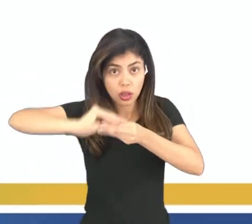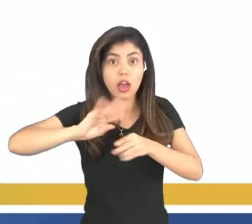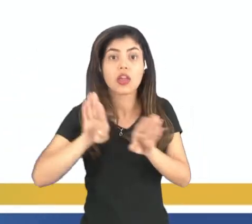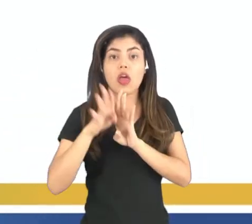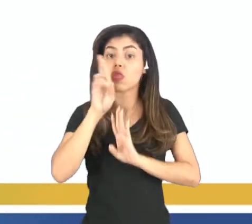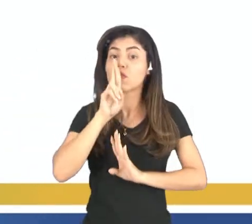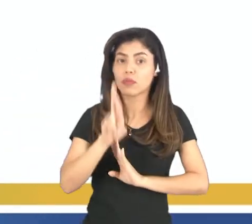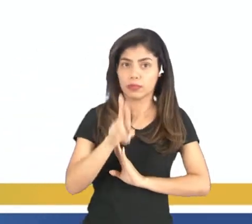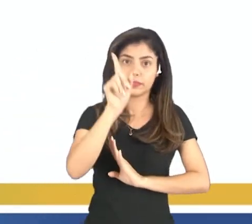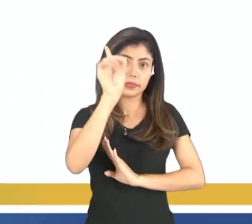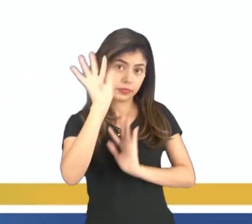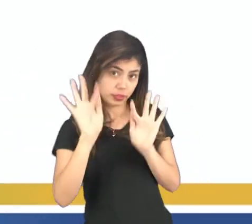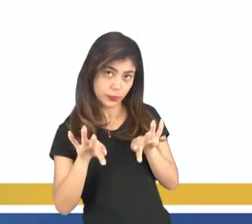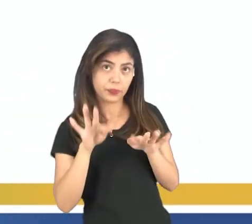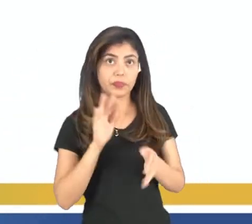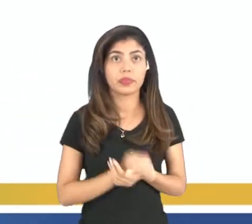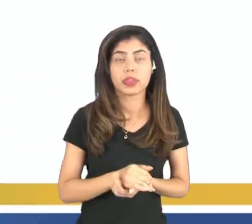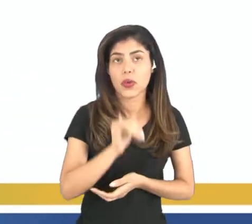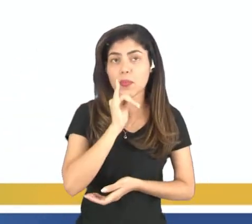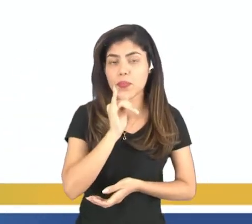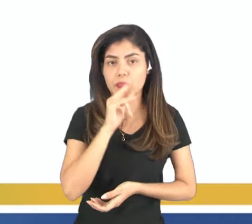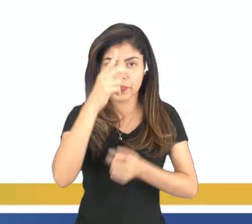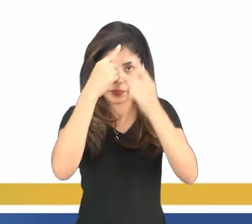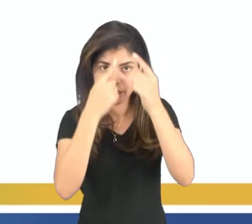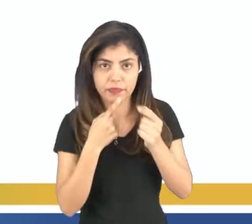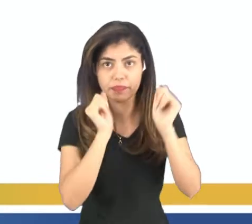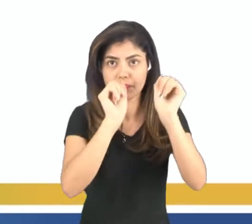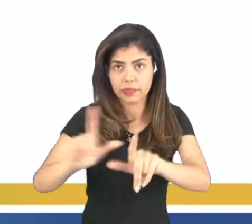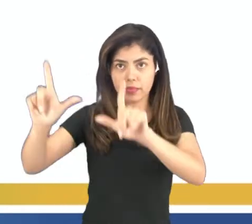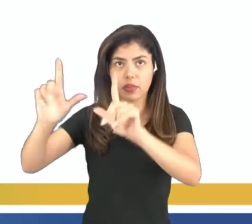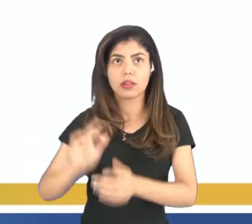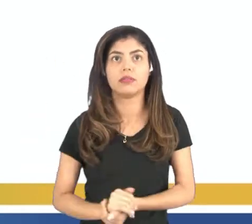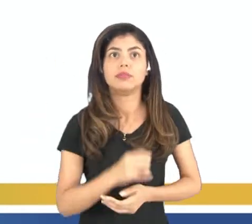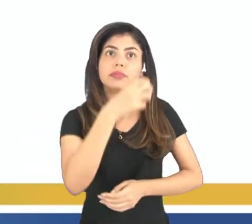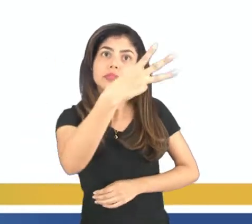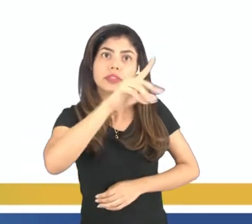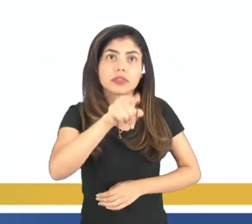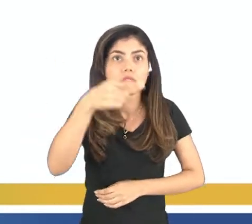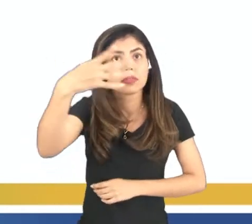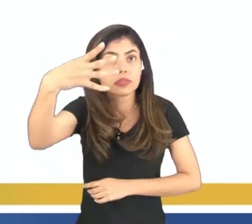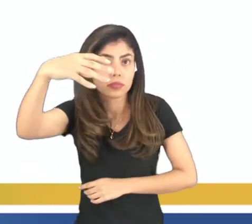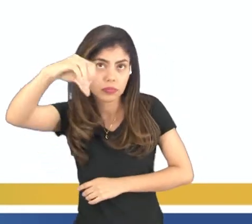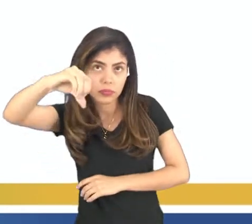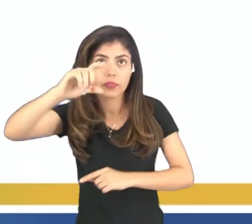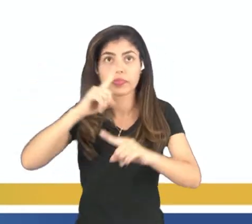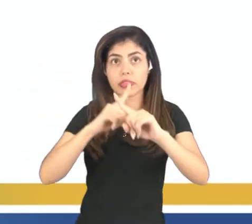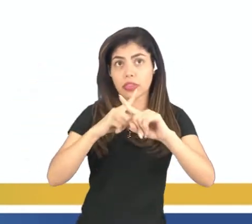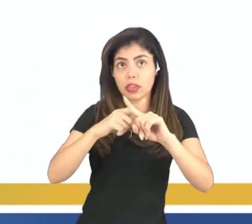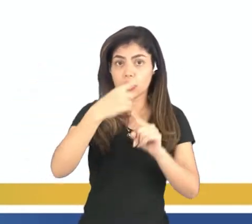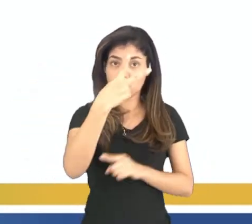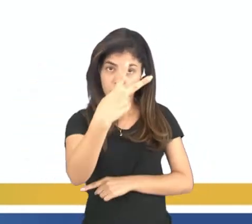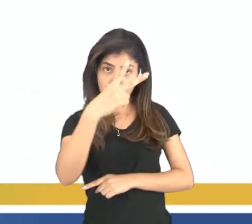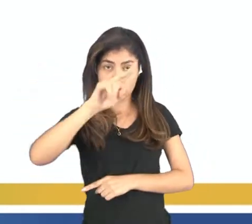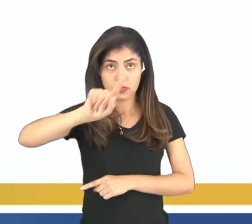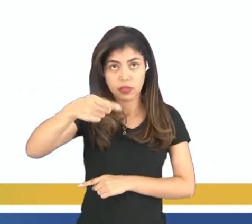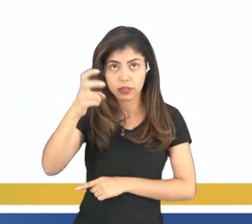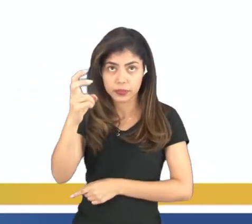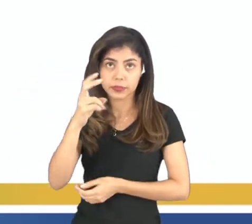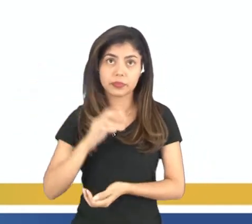colocar lá no nosso resultado certo então acompanha aí na tela 3,49 x